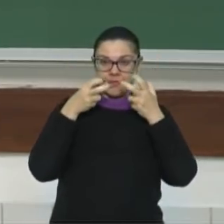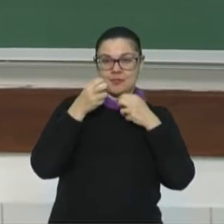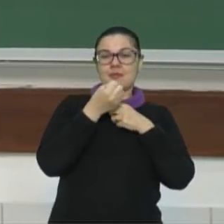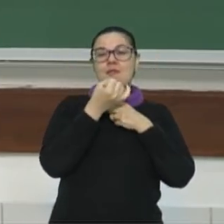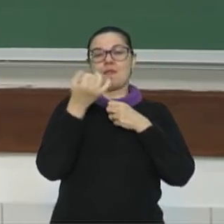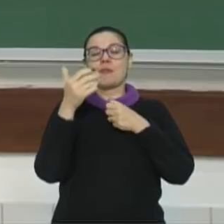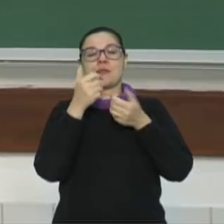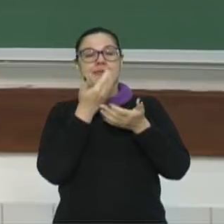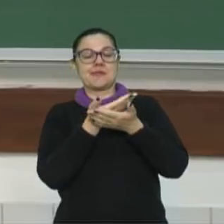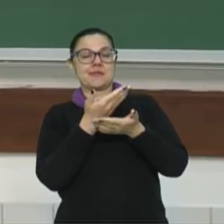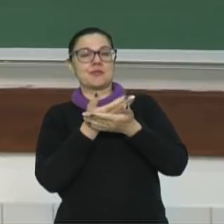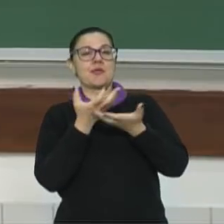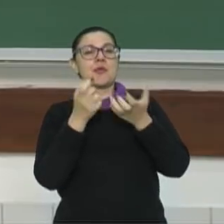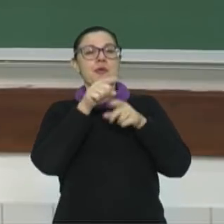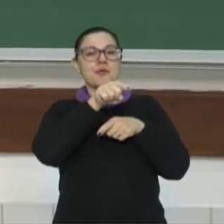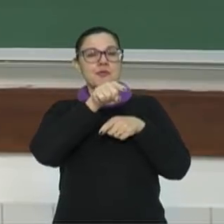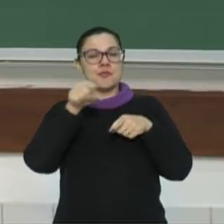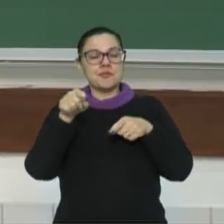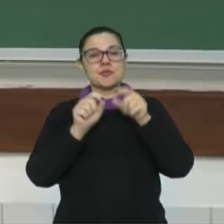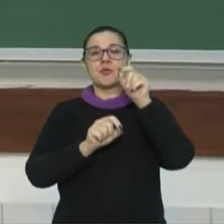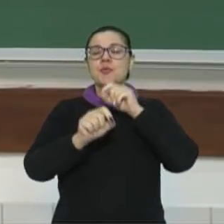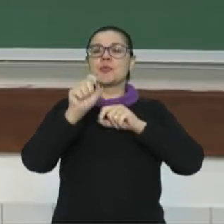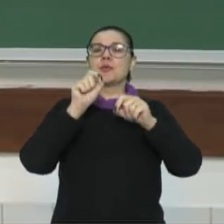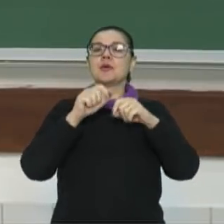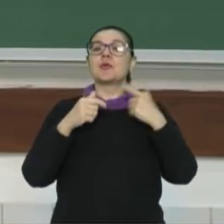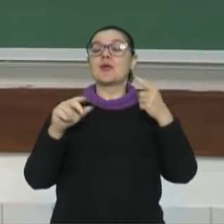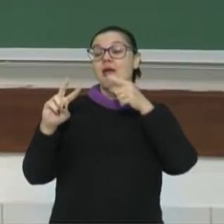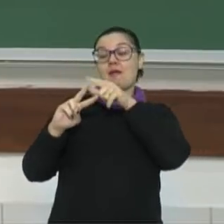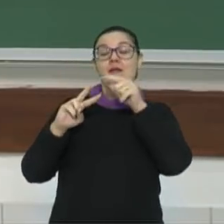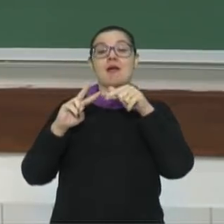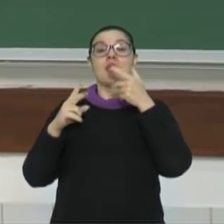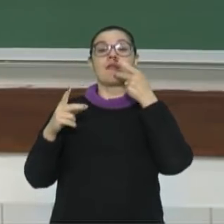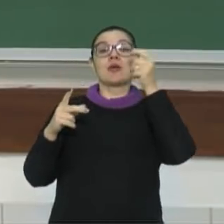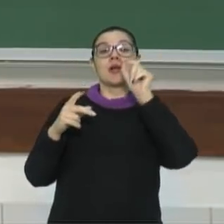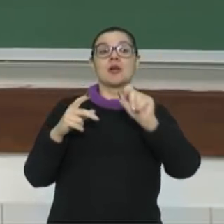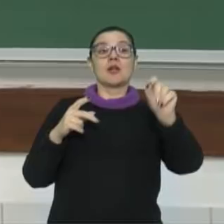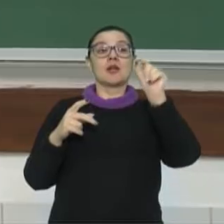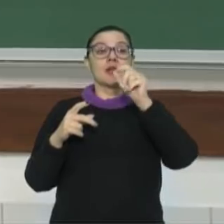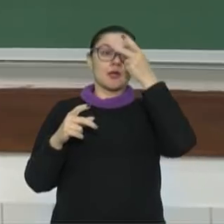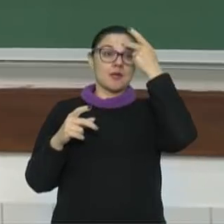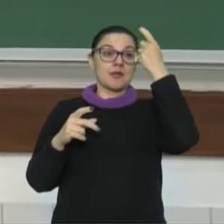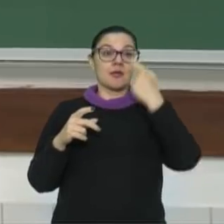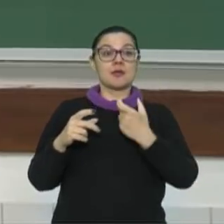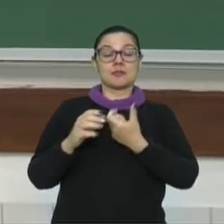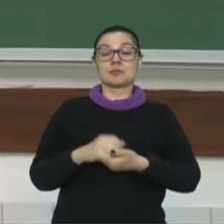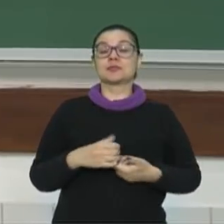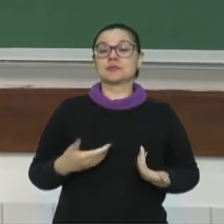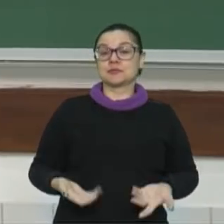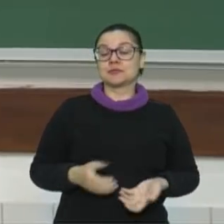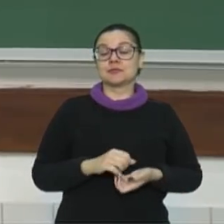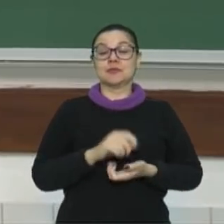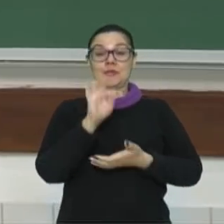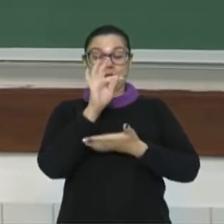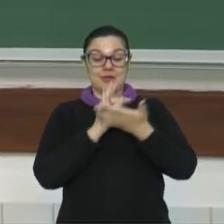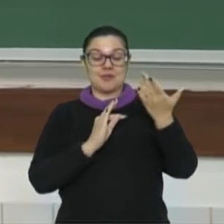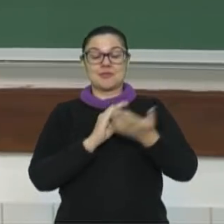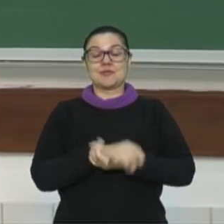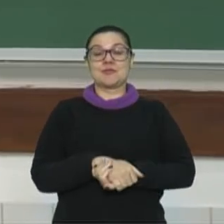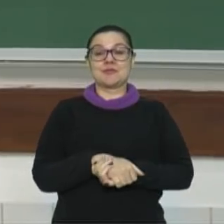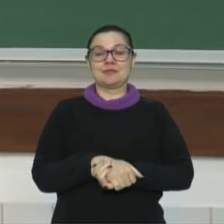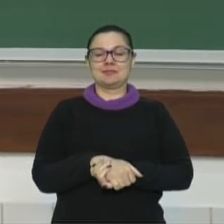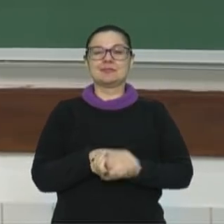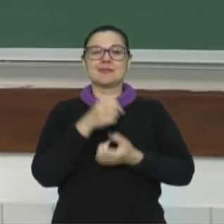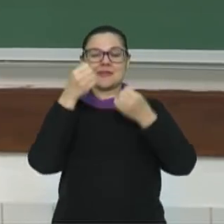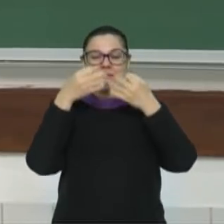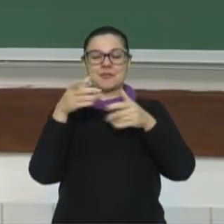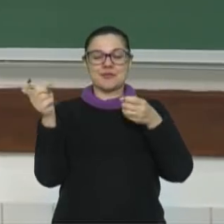algumas aulas. E aí eu quero que você me diga, Alves e Oliveira se referem a quem? Ou a que dentro do texto. Dá uma